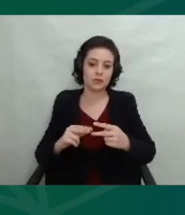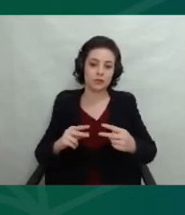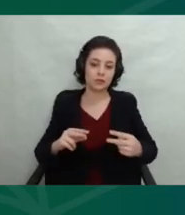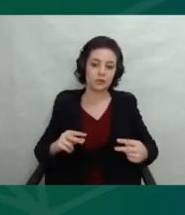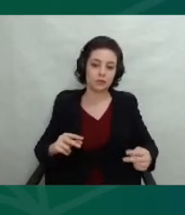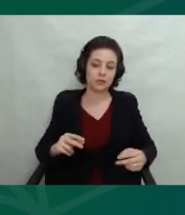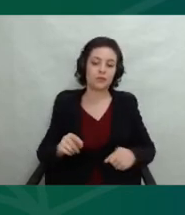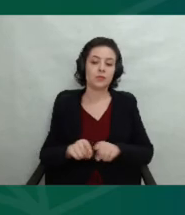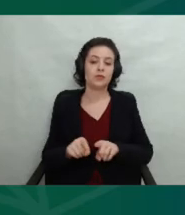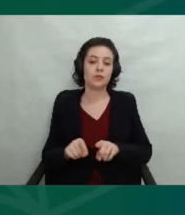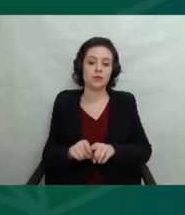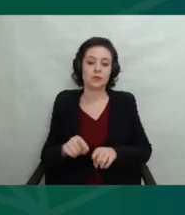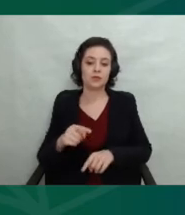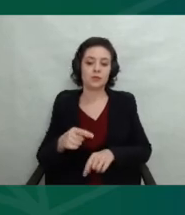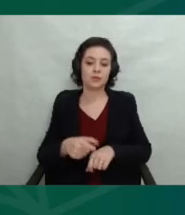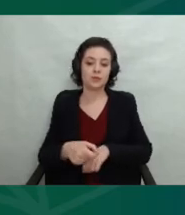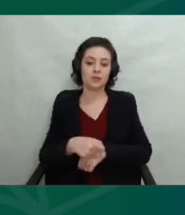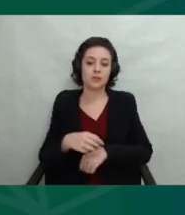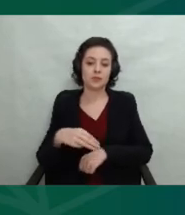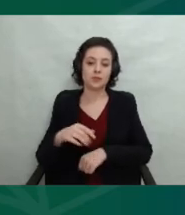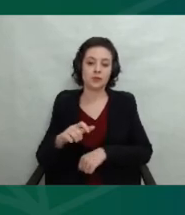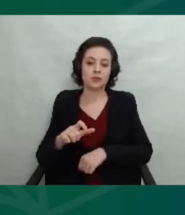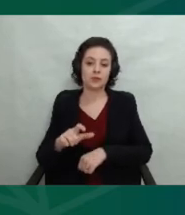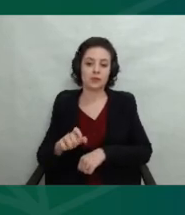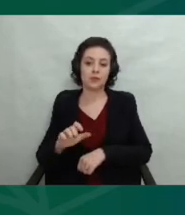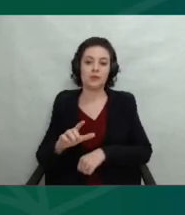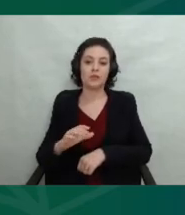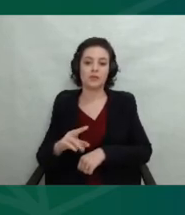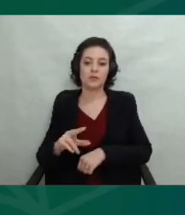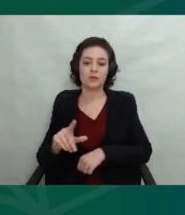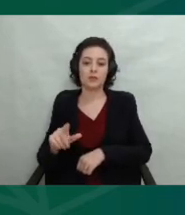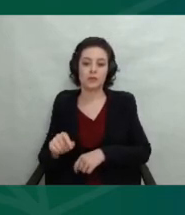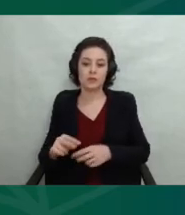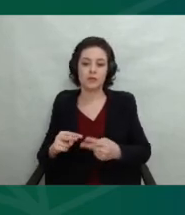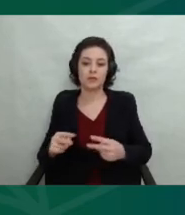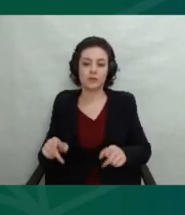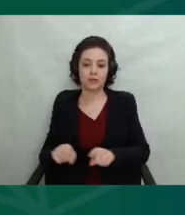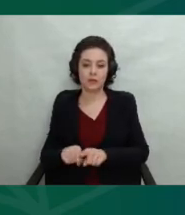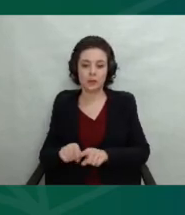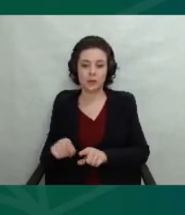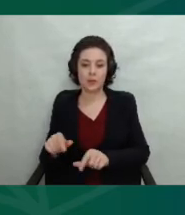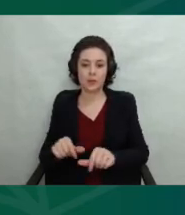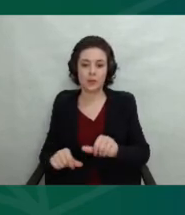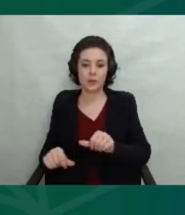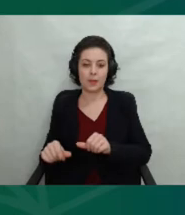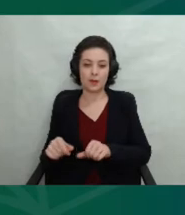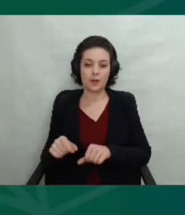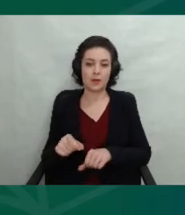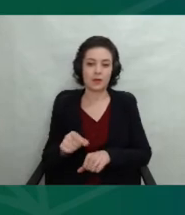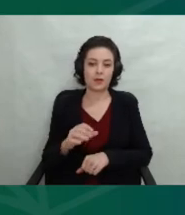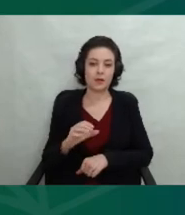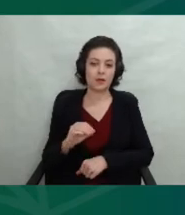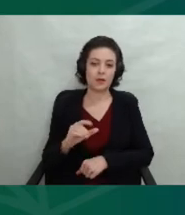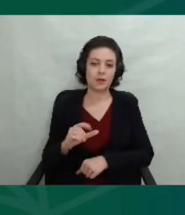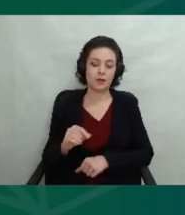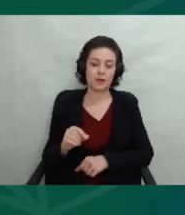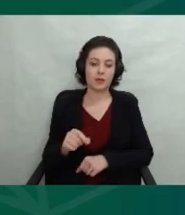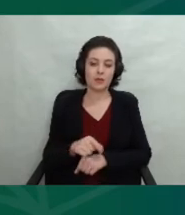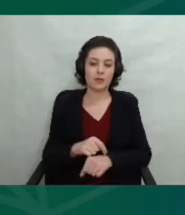moleculares ao nível do DNA, alterações em células de cólon, com menos